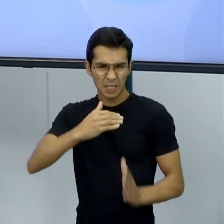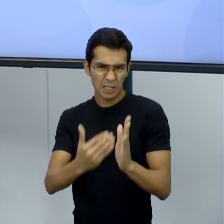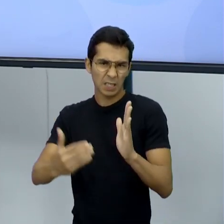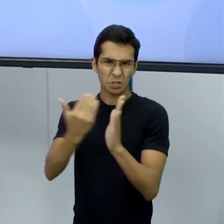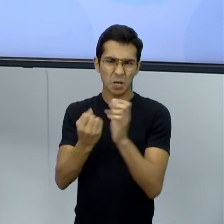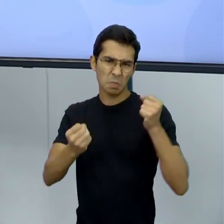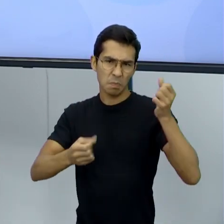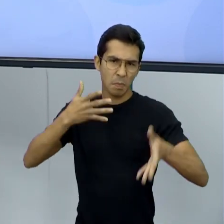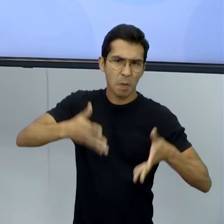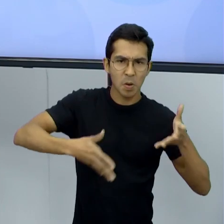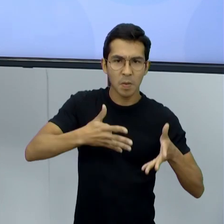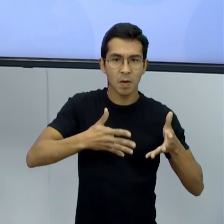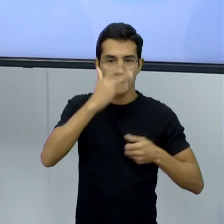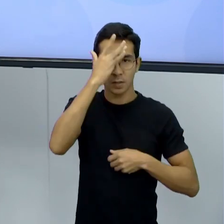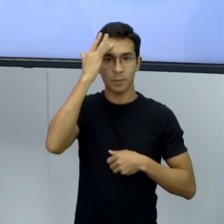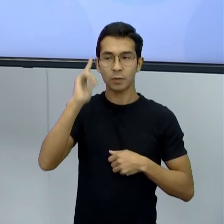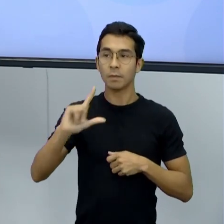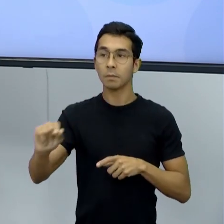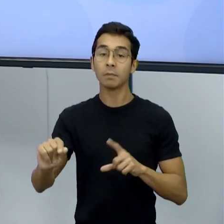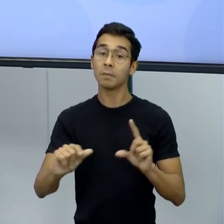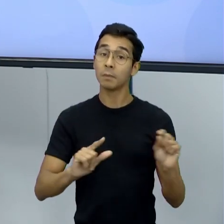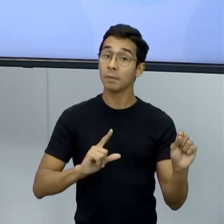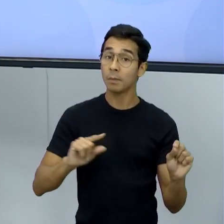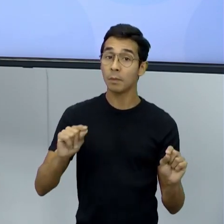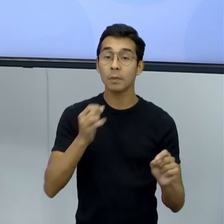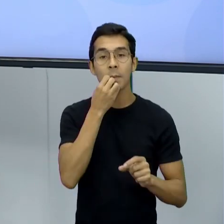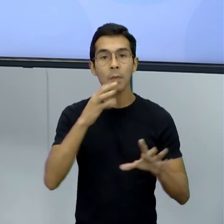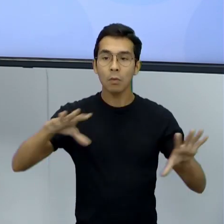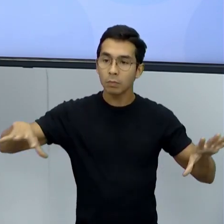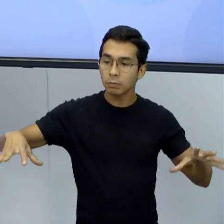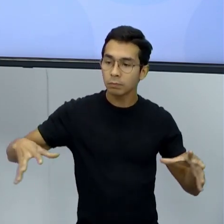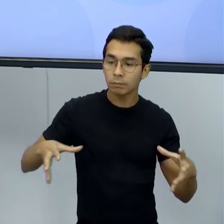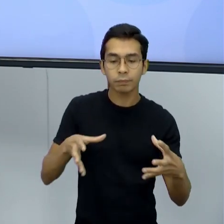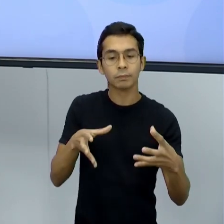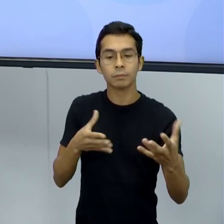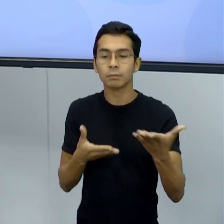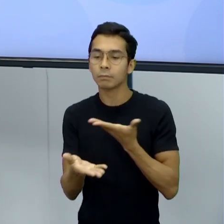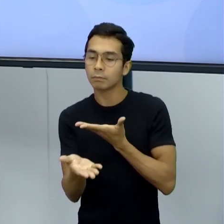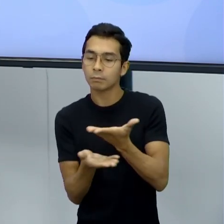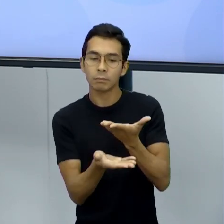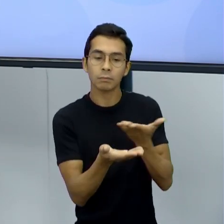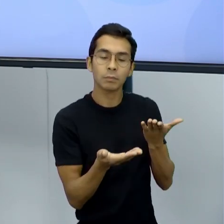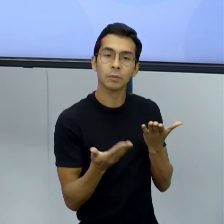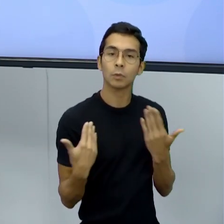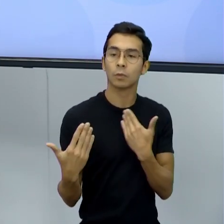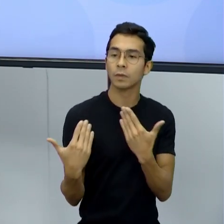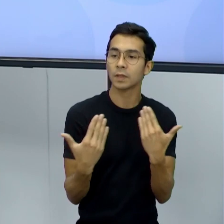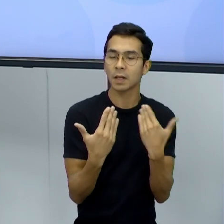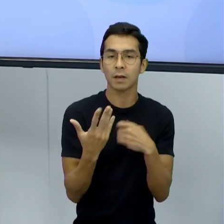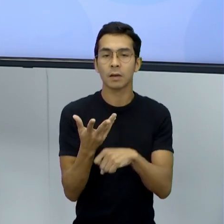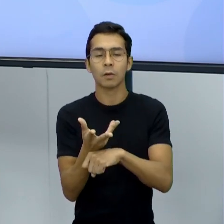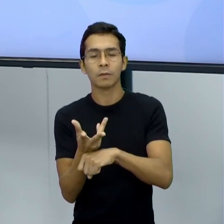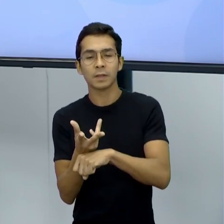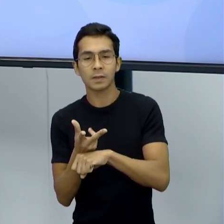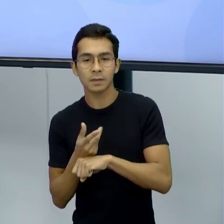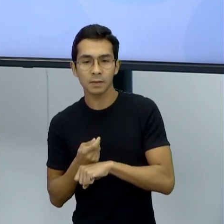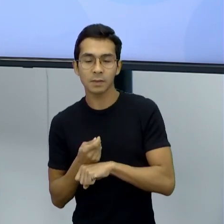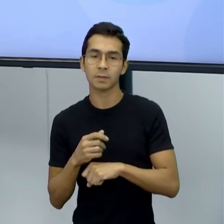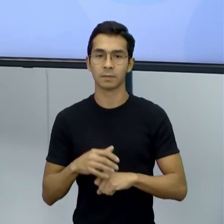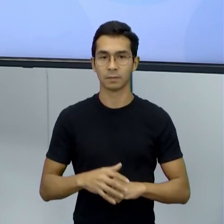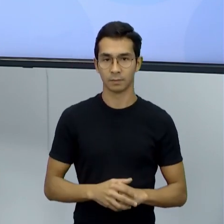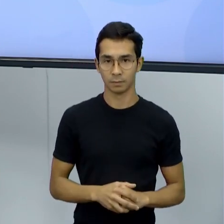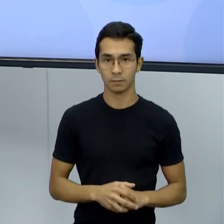afasto muita gente. É muito bacana quando a gente é agregador, a gente consegue conversar e convencer as pessoas. É claro